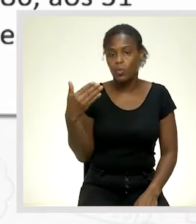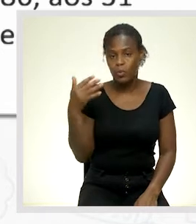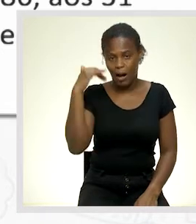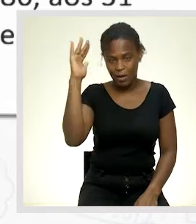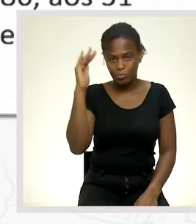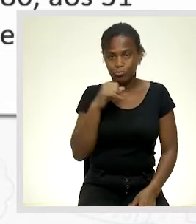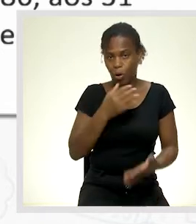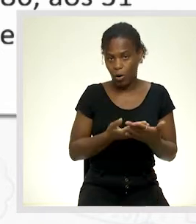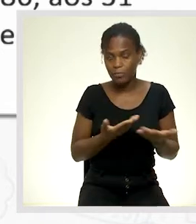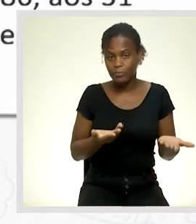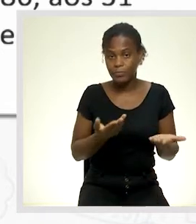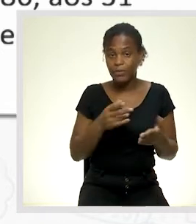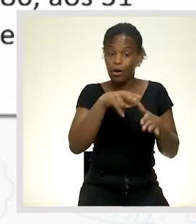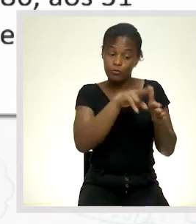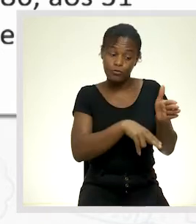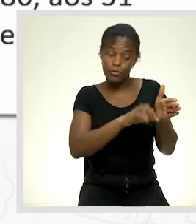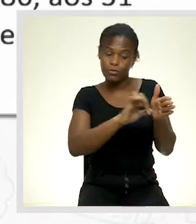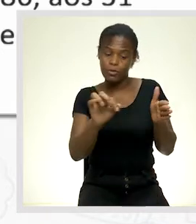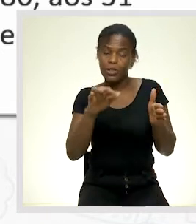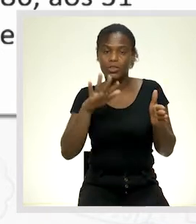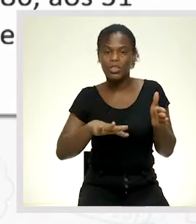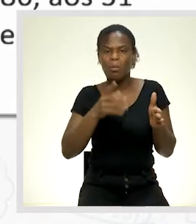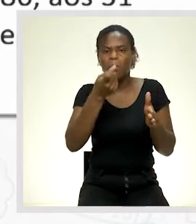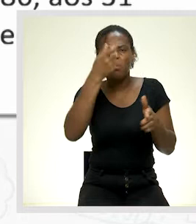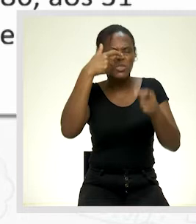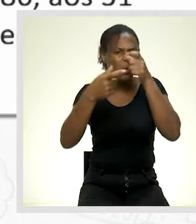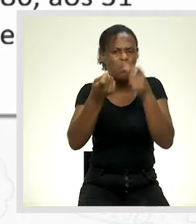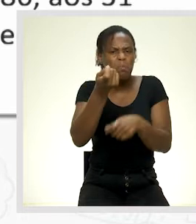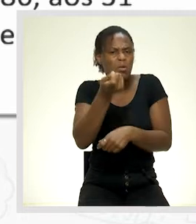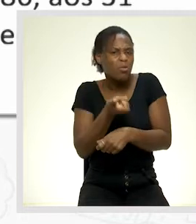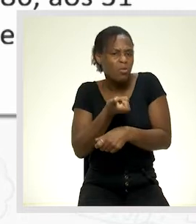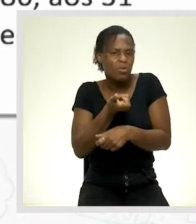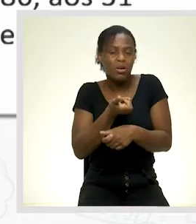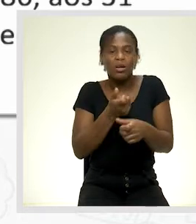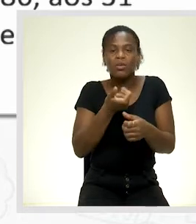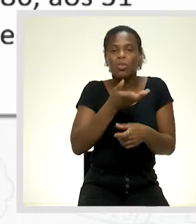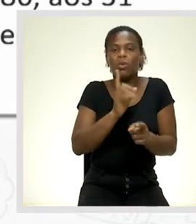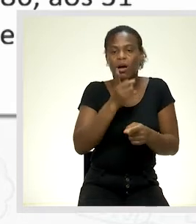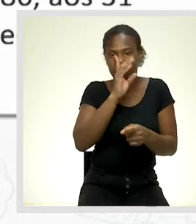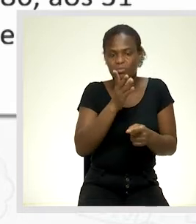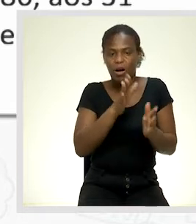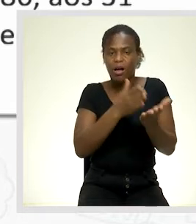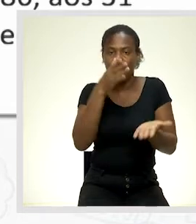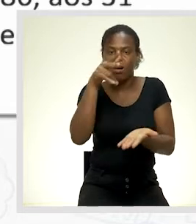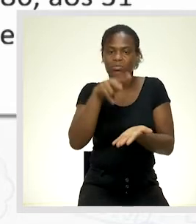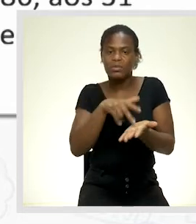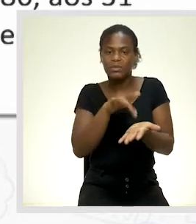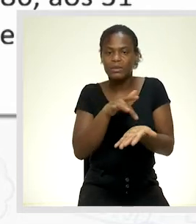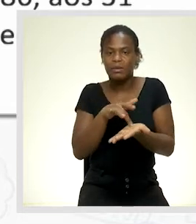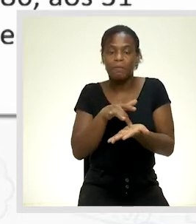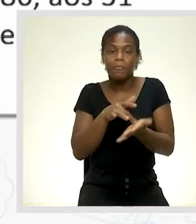anos. No funeral estava pouquíssima gente. Os obituários nos jornais, com